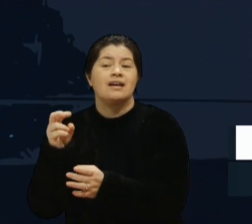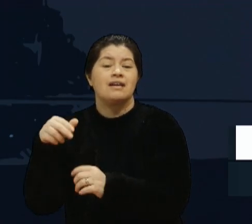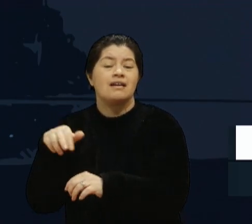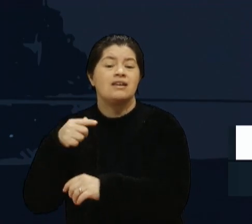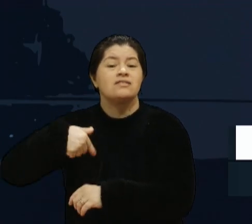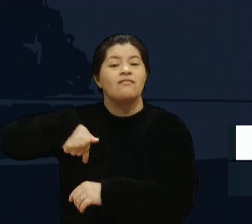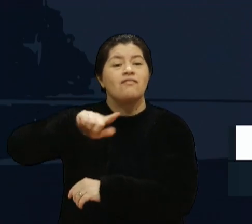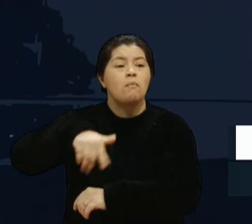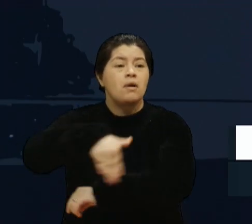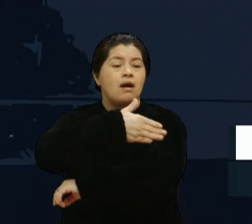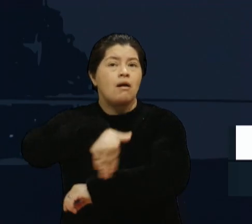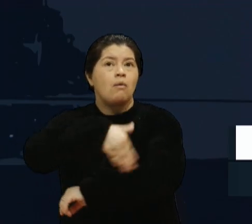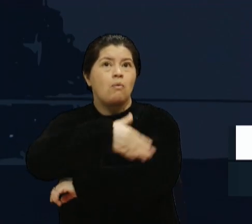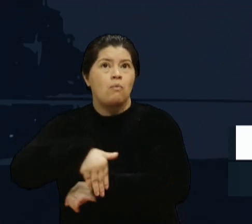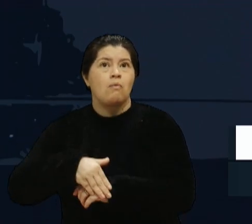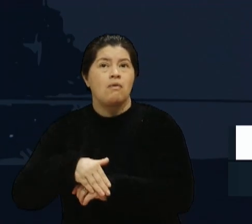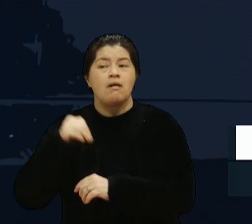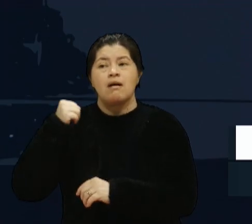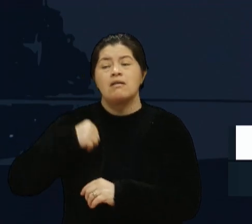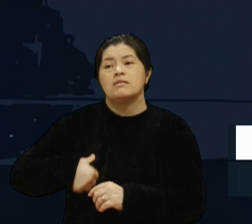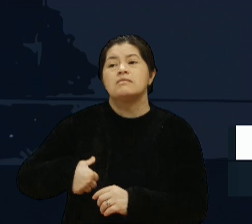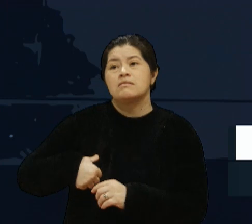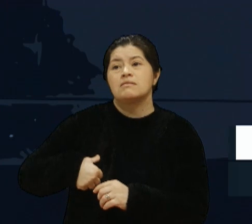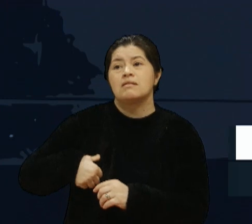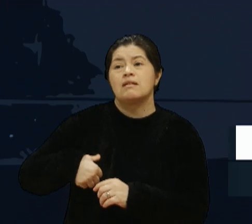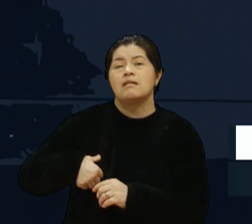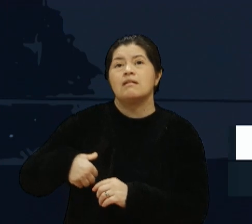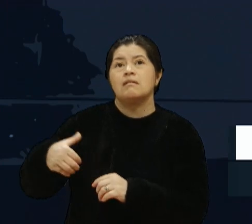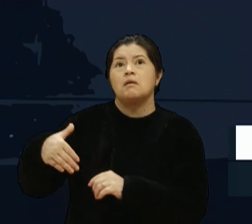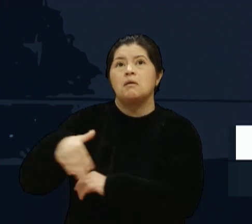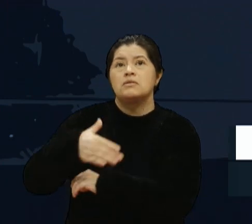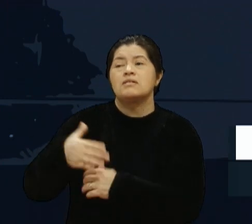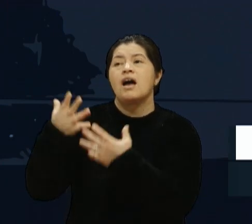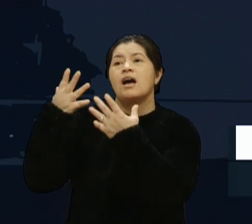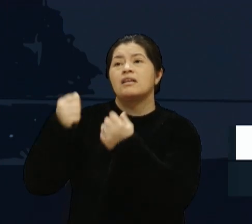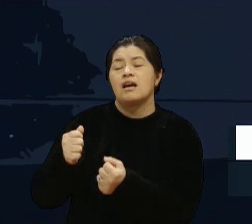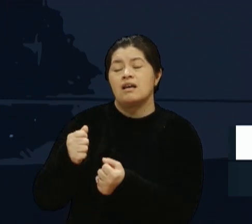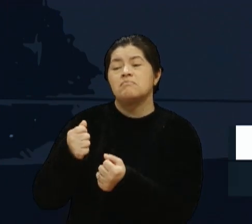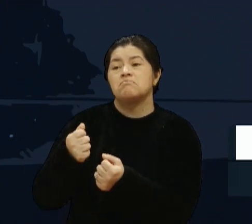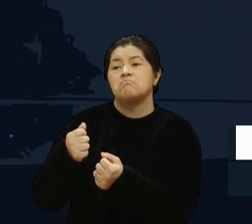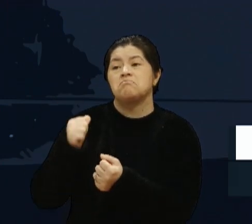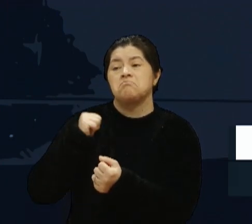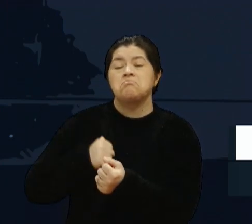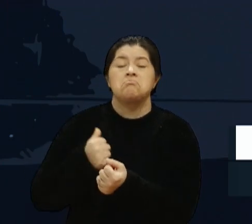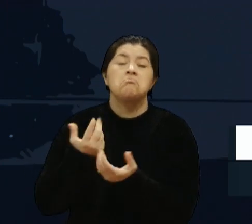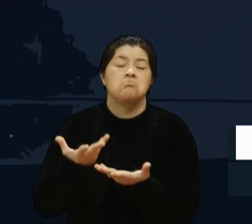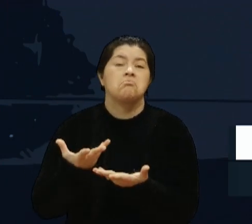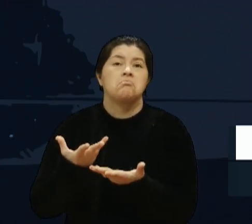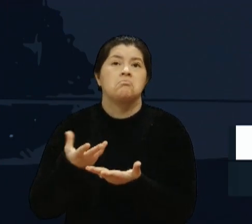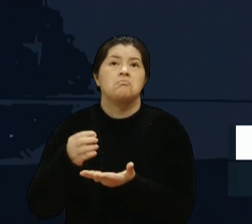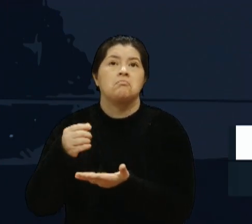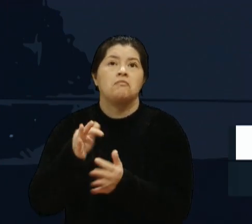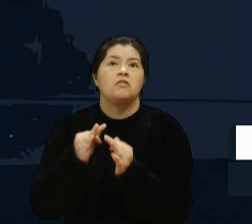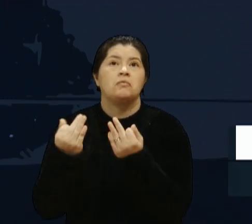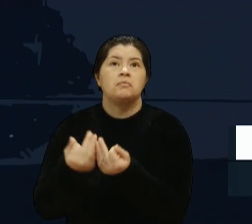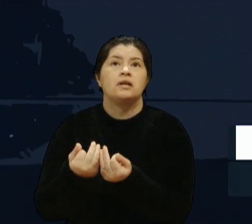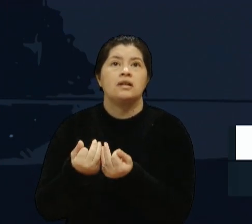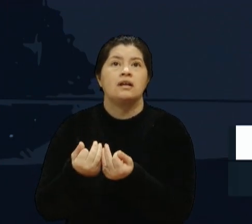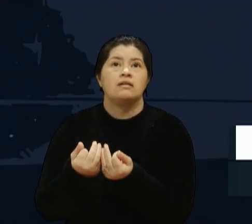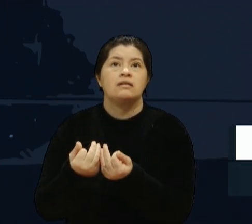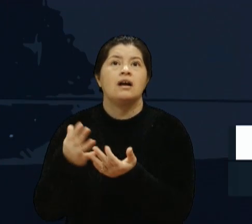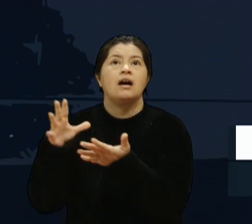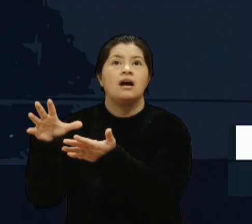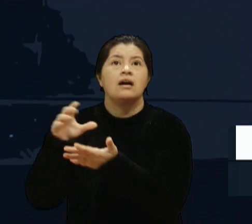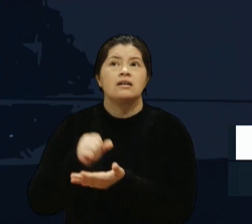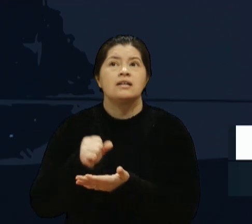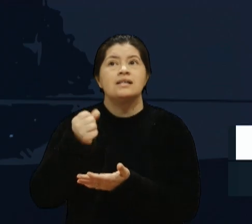ganha uma Bolsa Família, se identifica como morador de rua, optando pela Bolsa Família. No mês subsequente ganha uma Bolsa Família